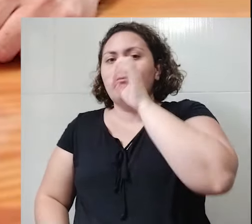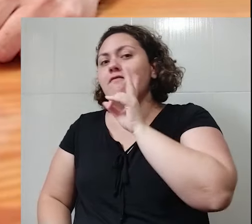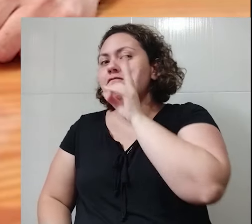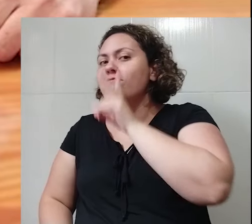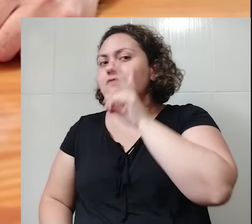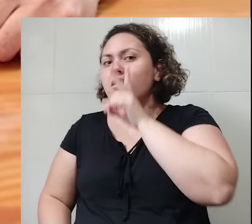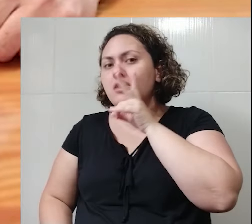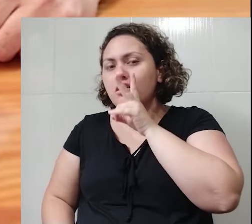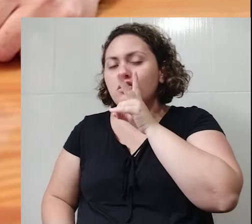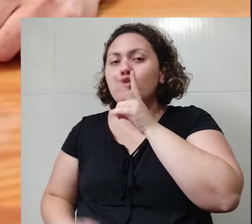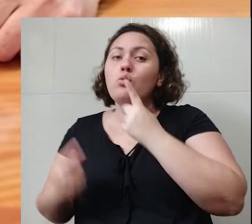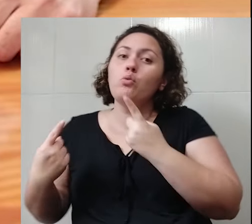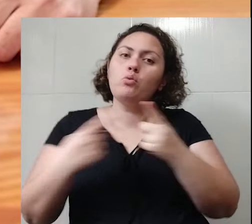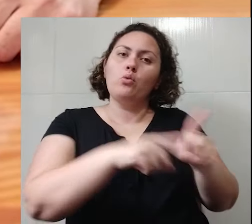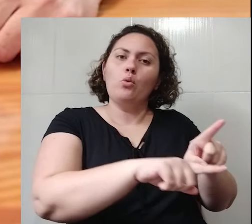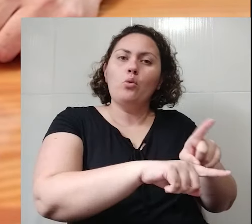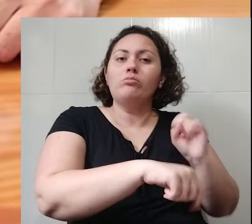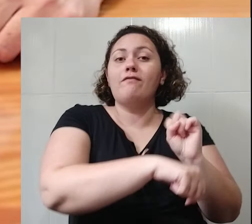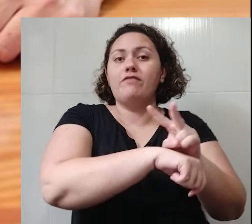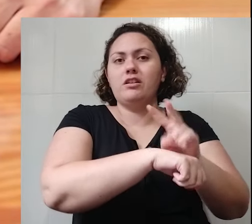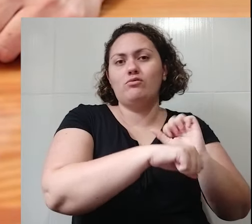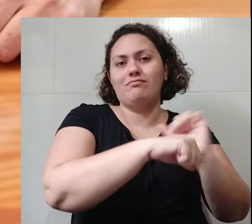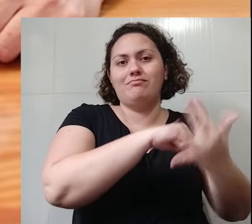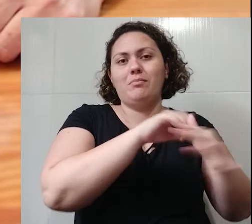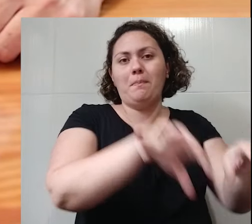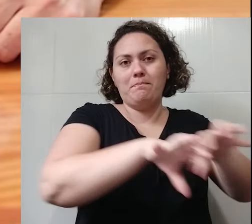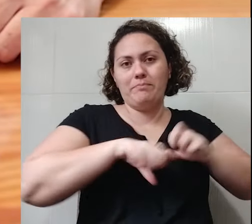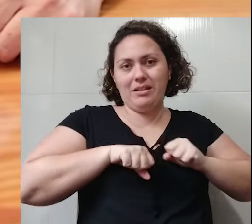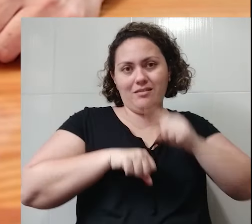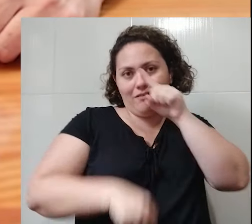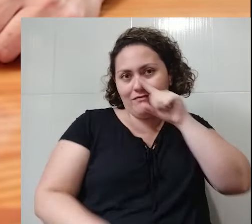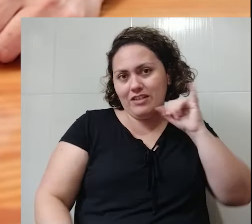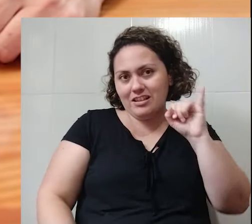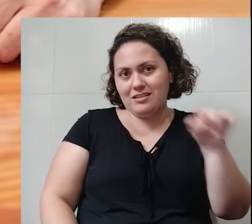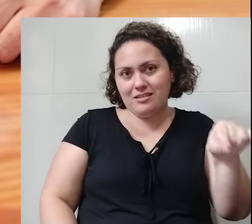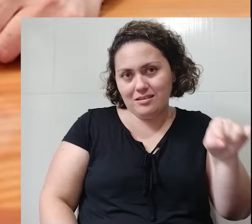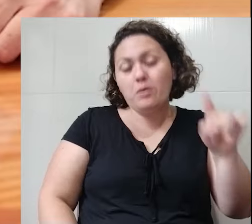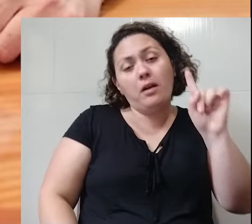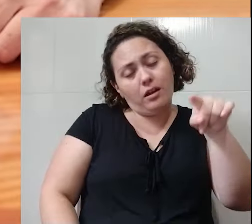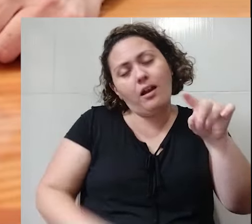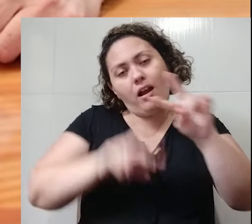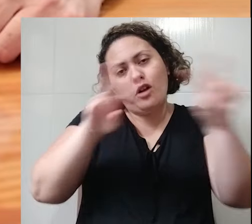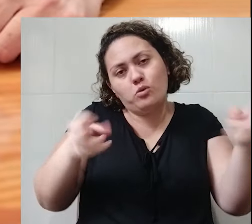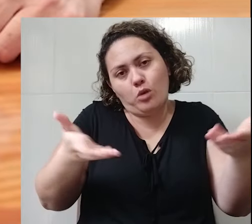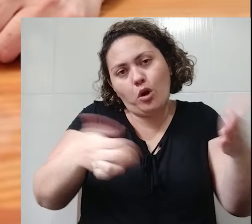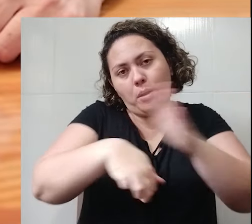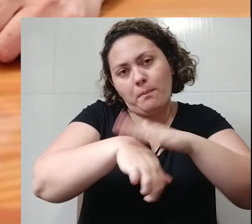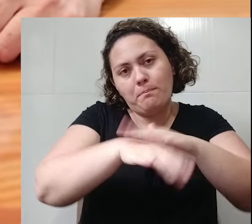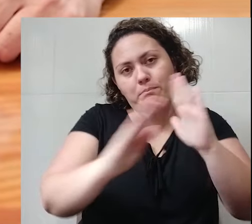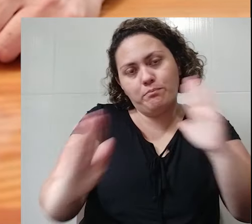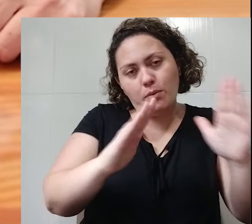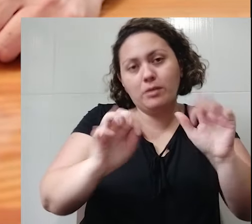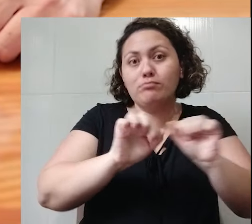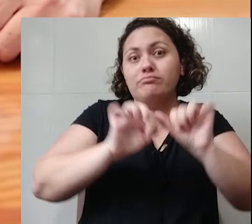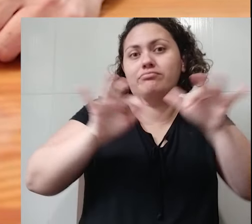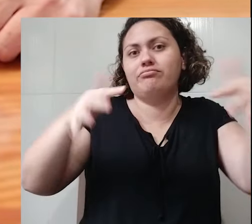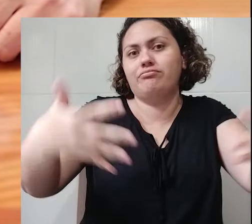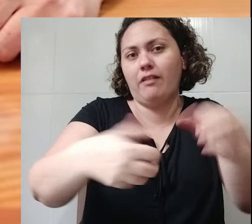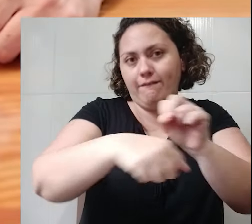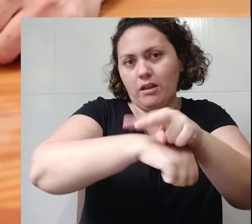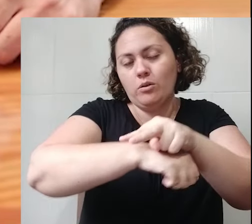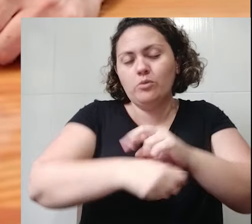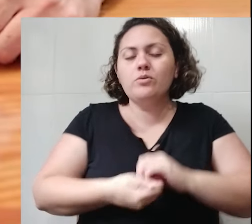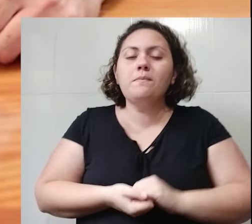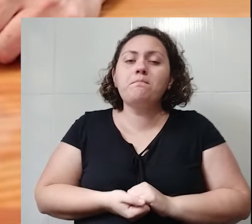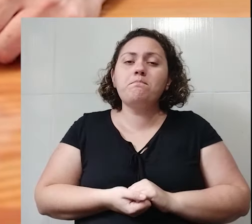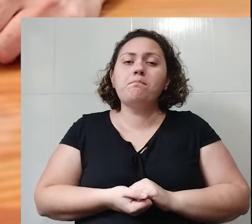de vinhos e o combate à infecção com o novo coronavírus, que é o assunto do momento dessa pandemia que a gente